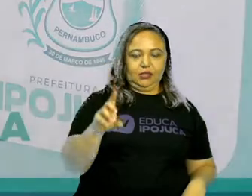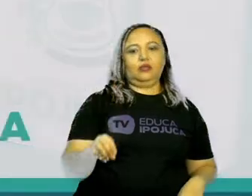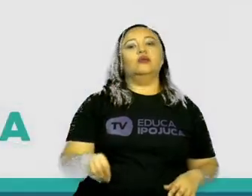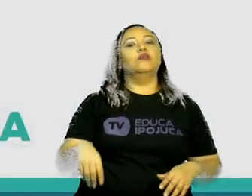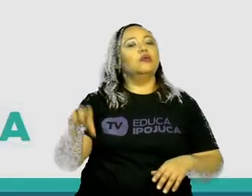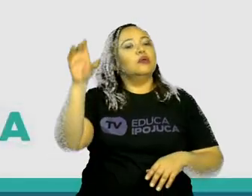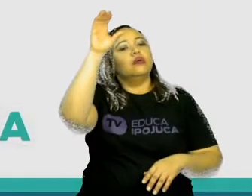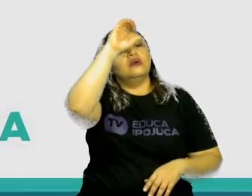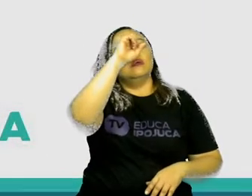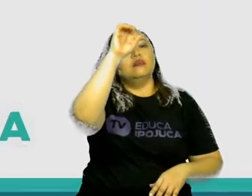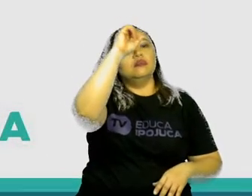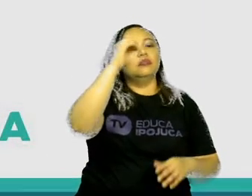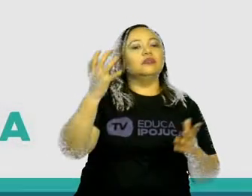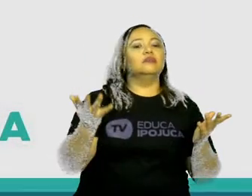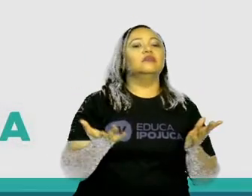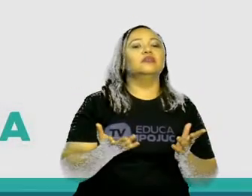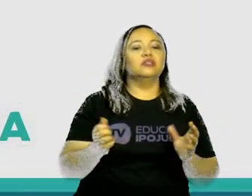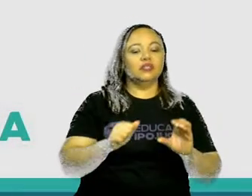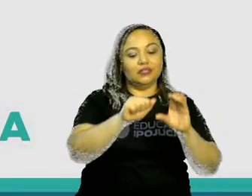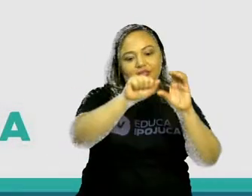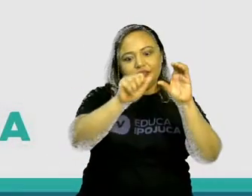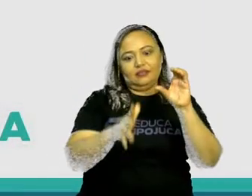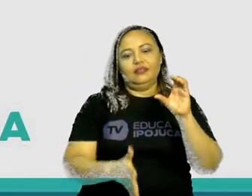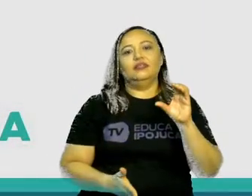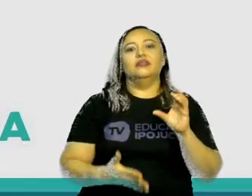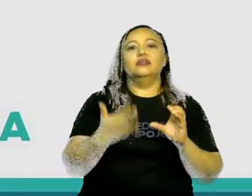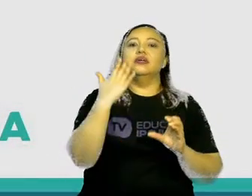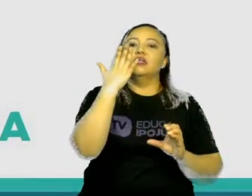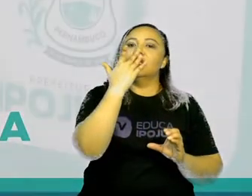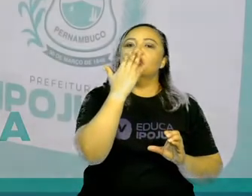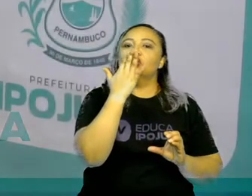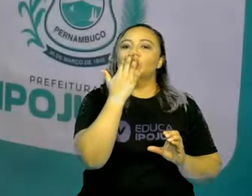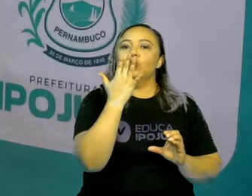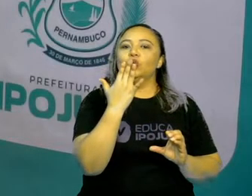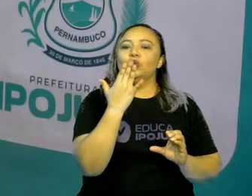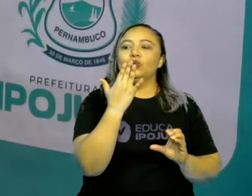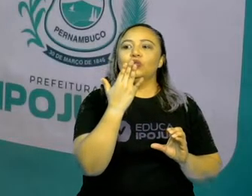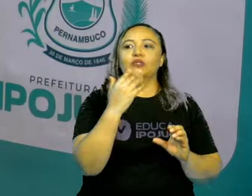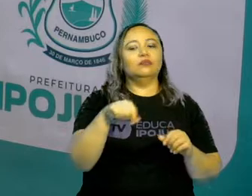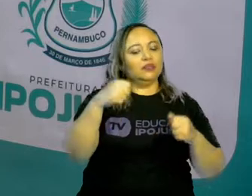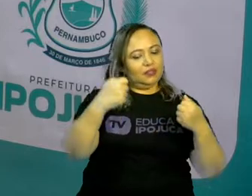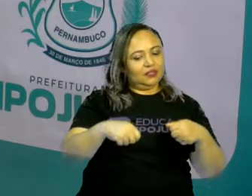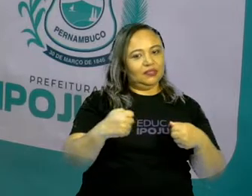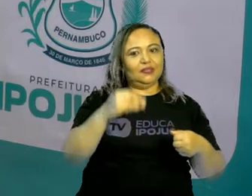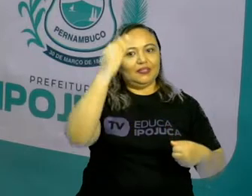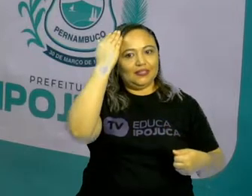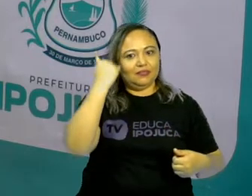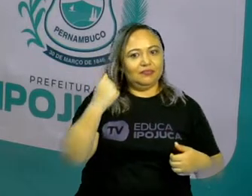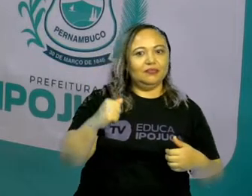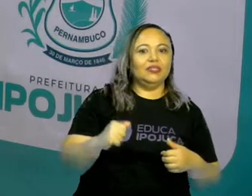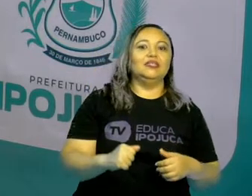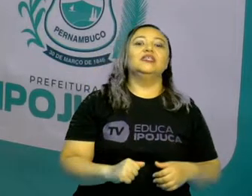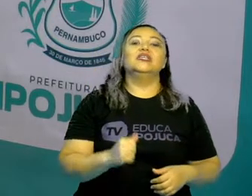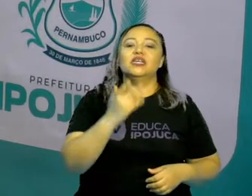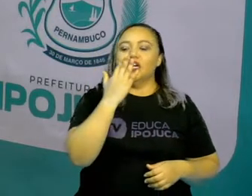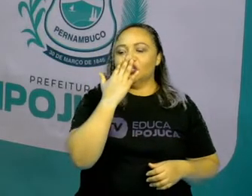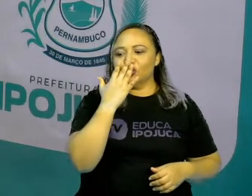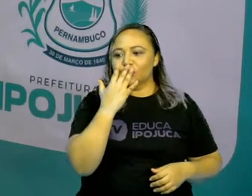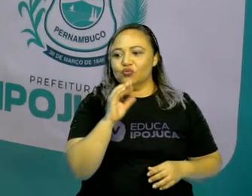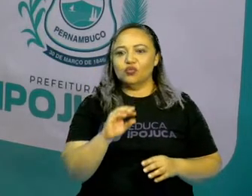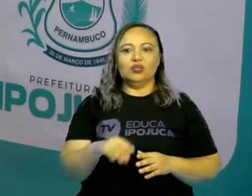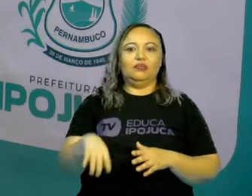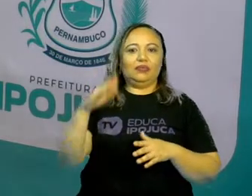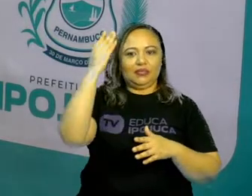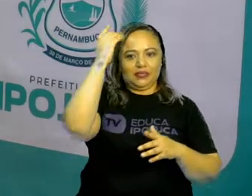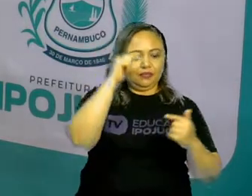a classificação das cores. Sabe? E nós precisamos classificar as cores para poder empregá-las